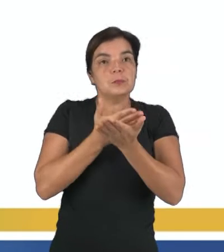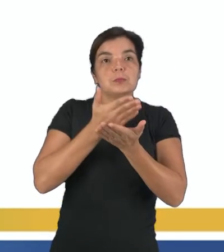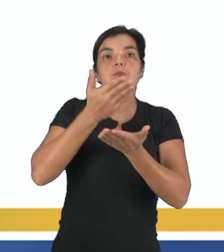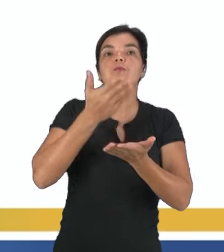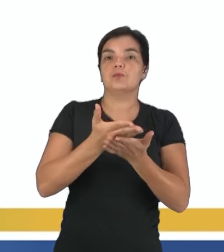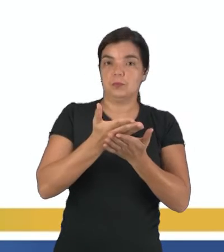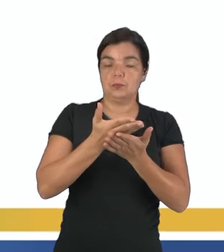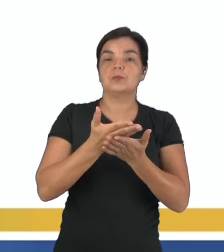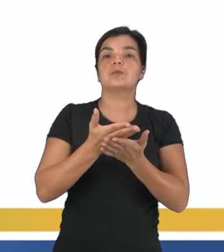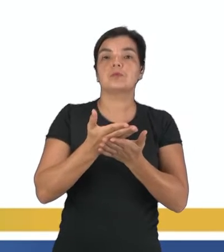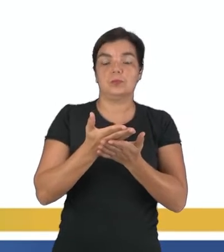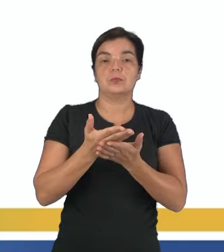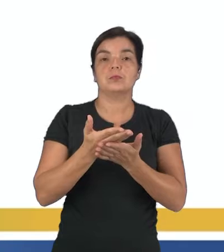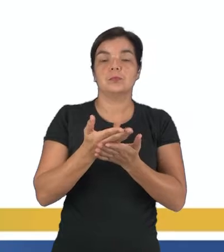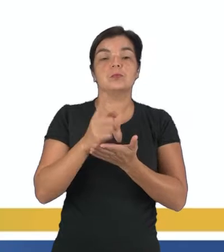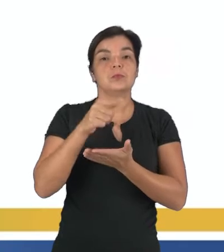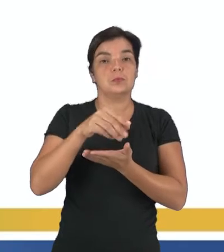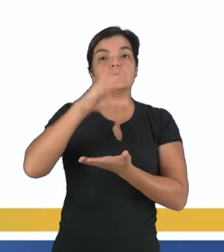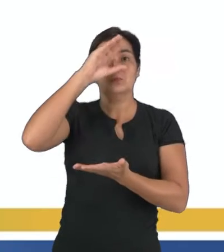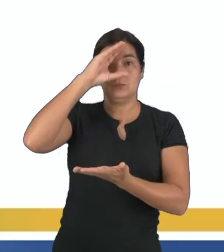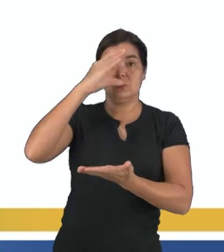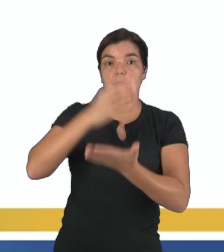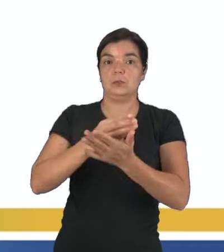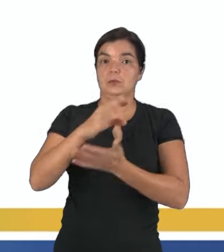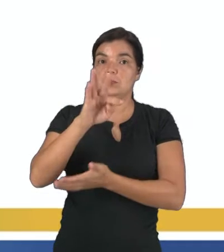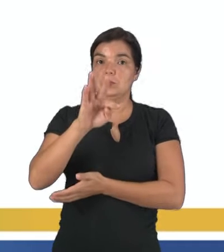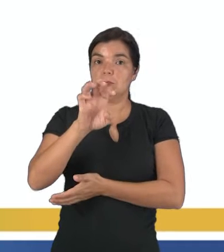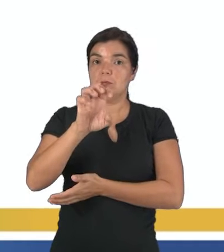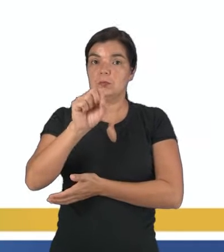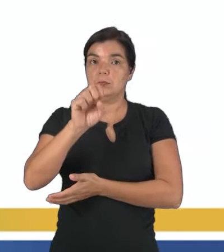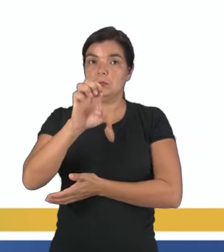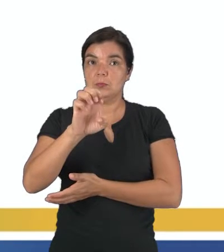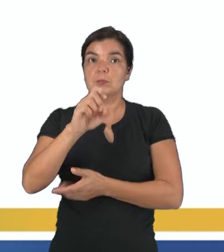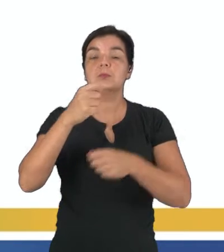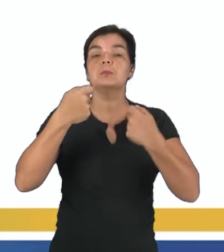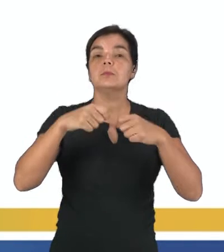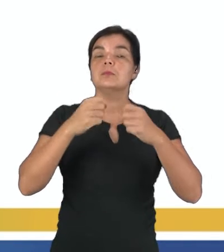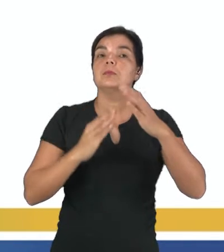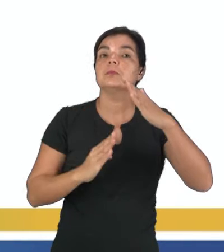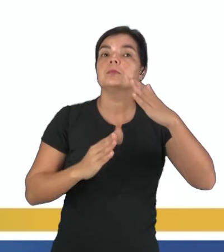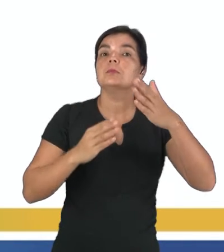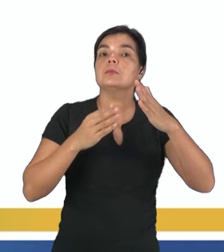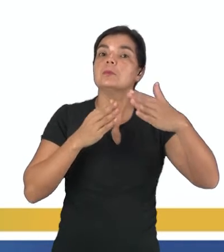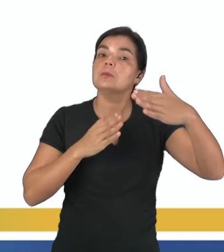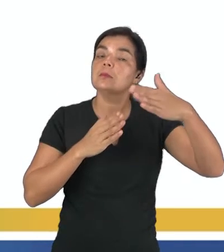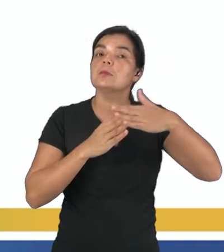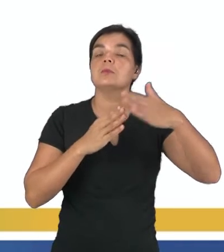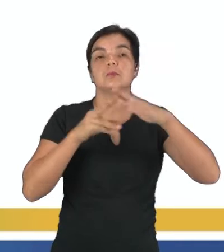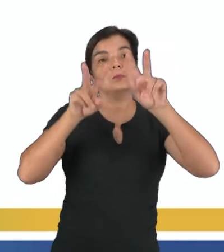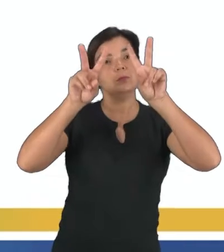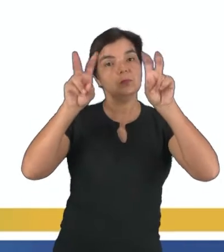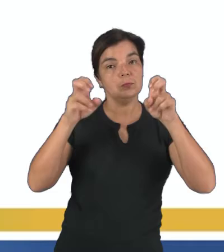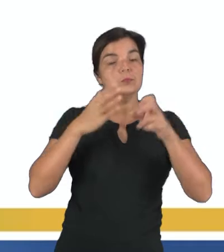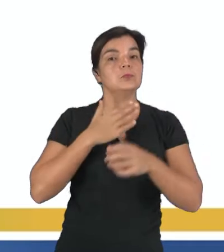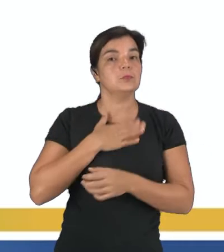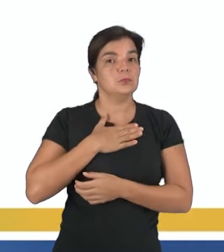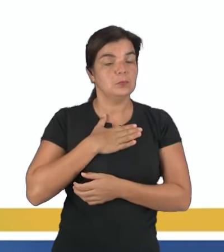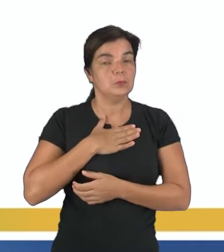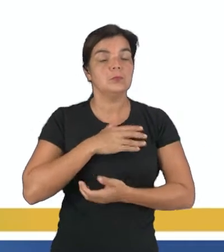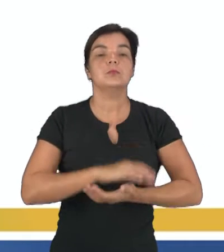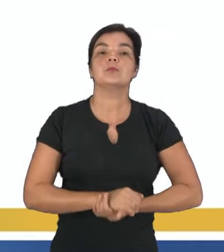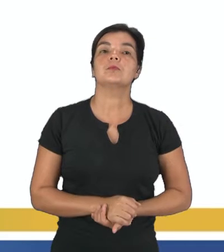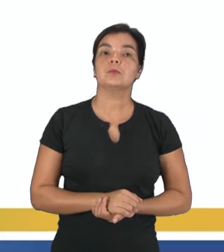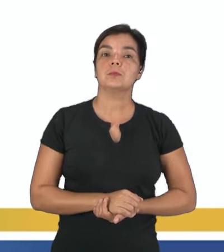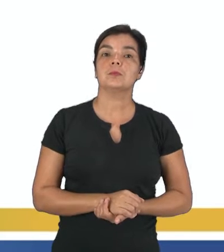introdução, né? Que a tese deve-se delimitar o tema. Aqui na introdução eu vou delimitar o meu tema,